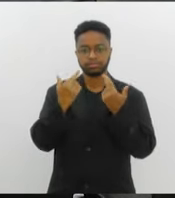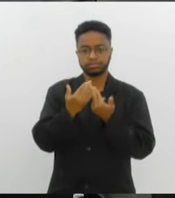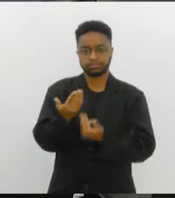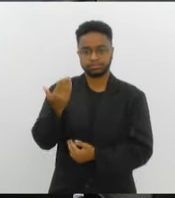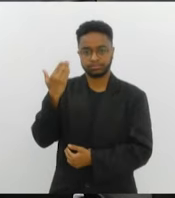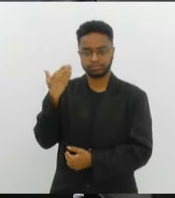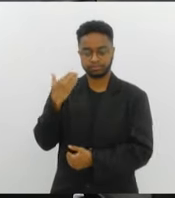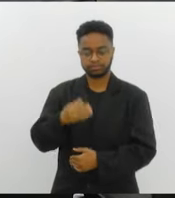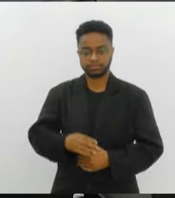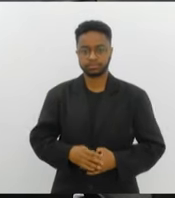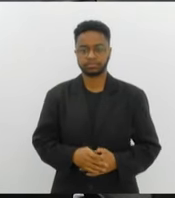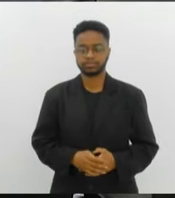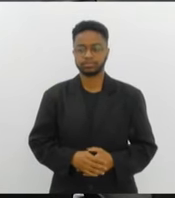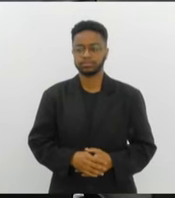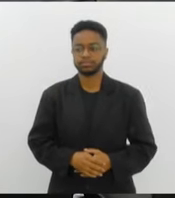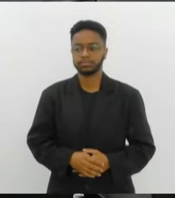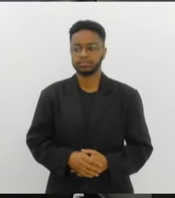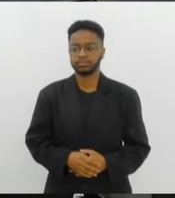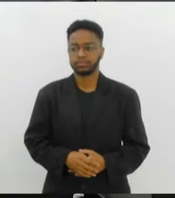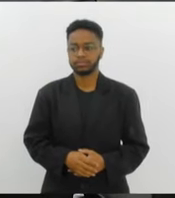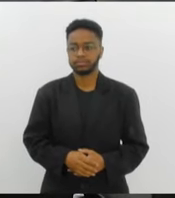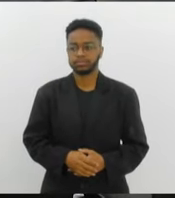anterior.